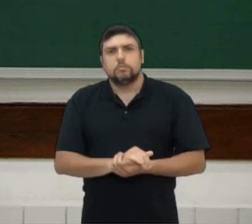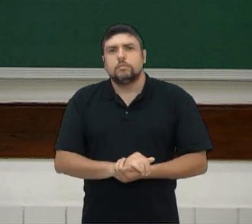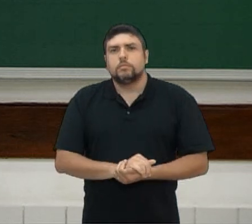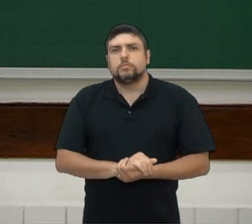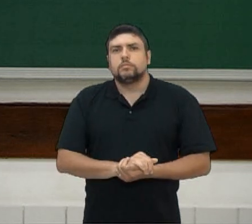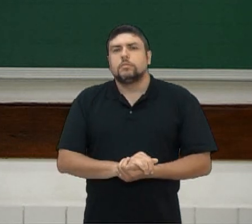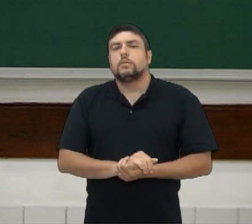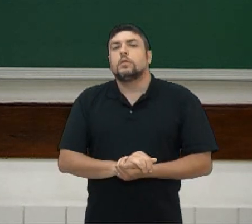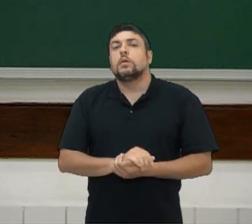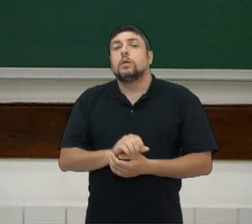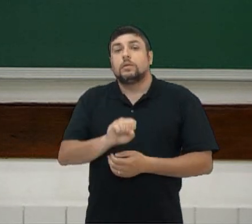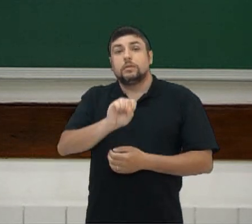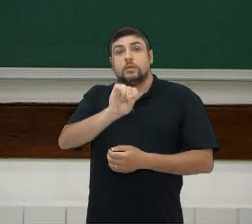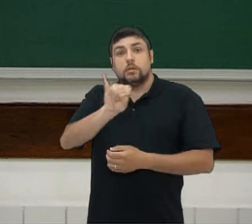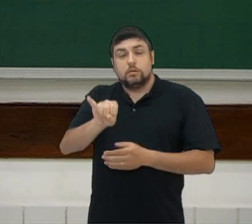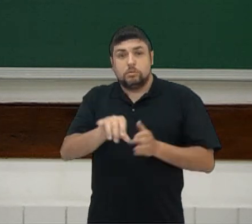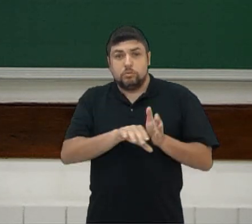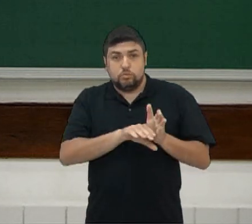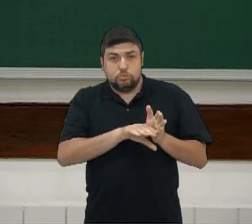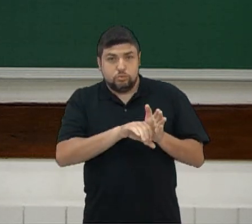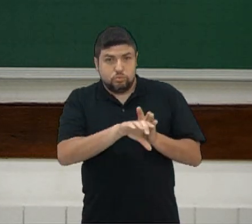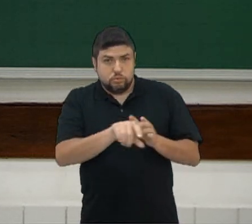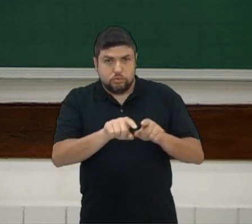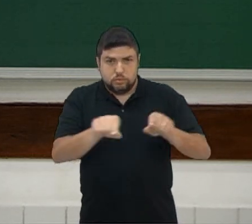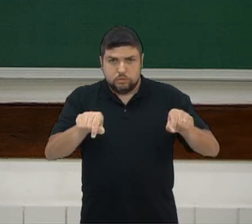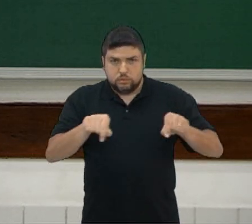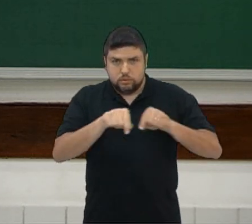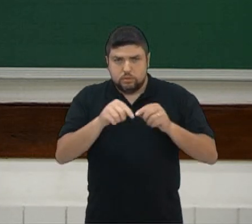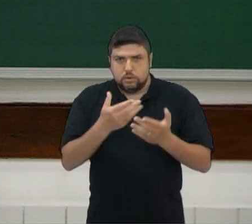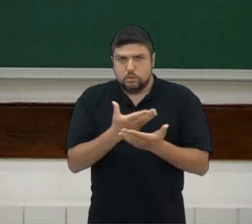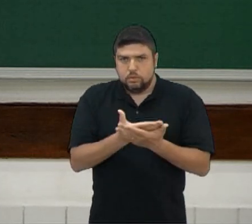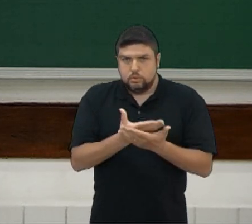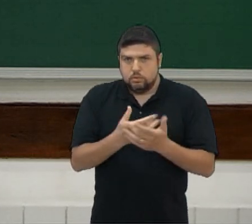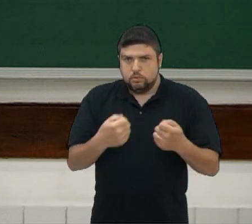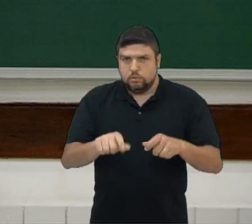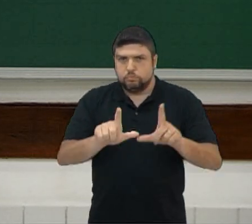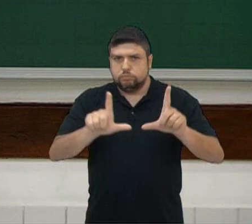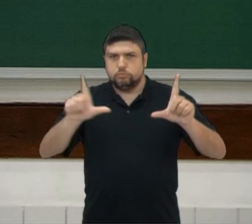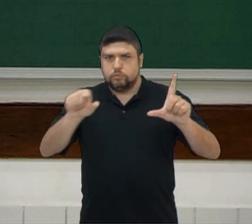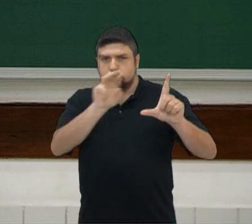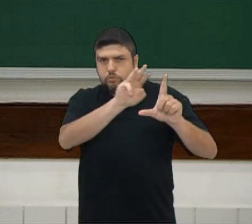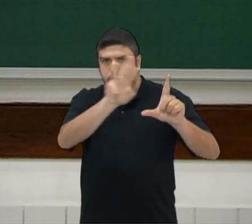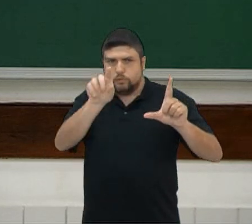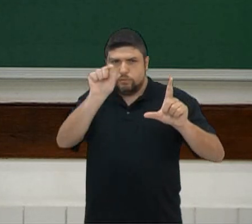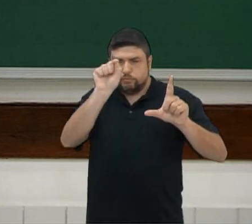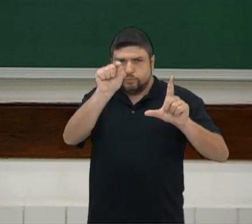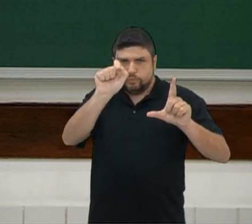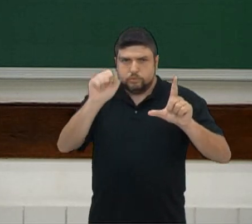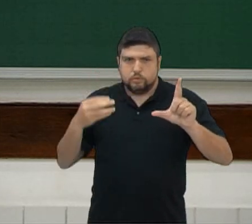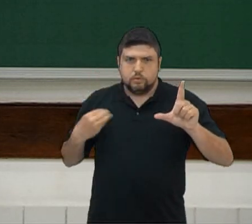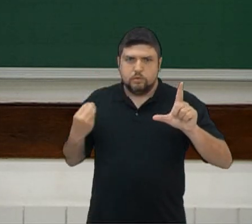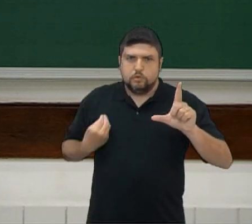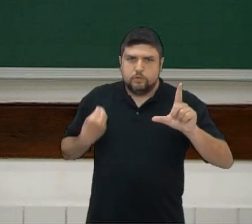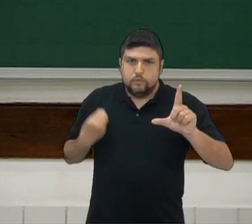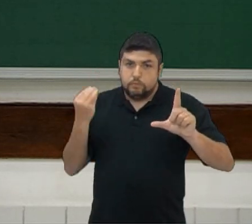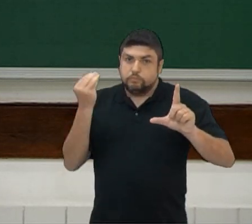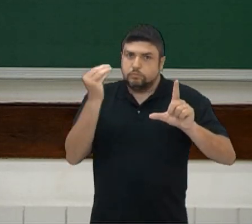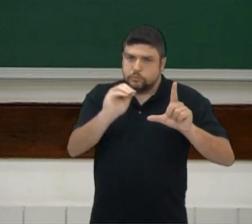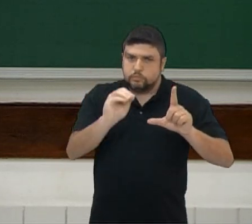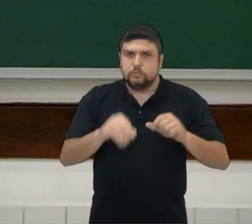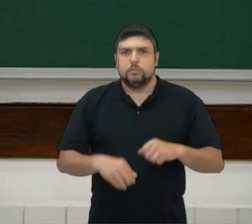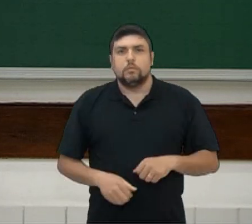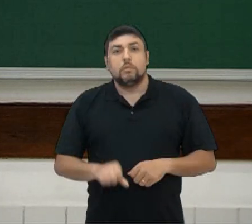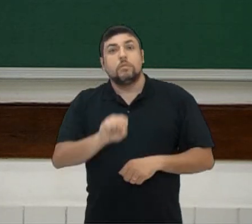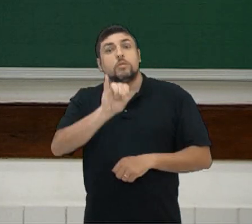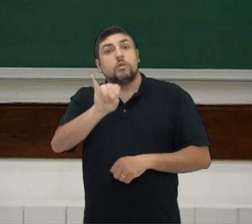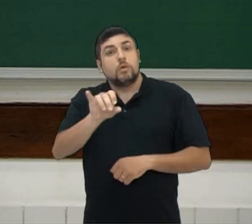que quem está usando o Classroom, lembre de deixar sua presença lá no link, ou se você está vendo as aulas pela TV, não